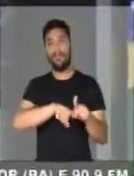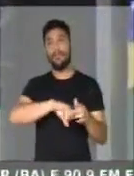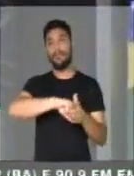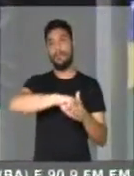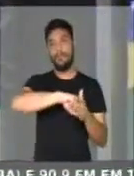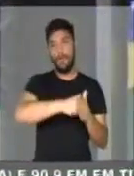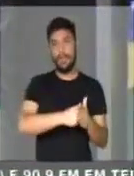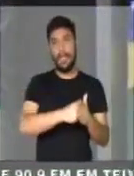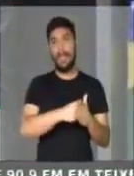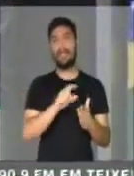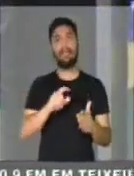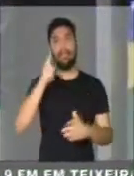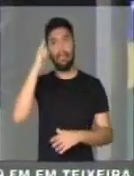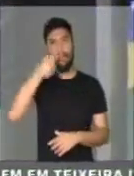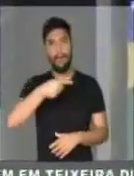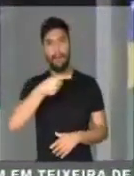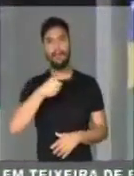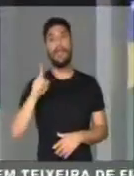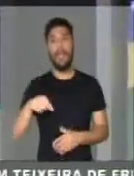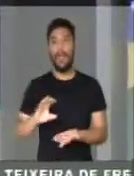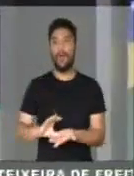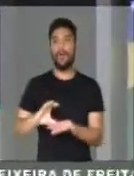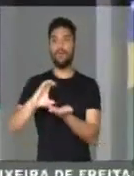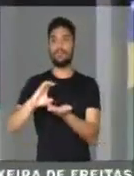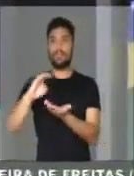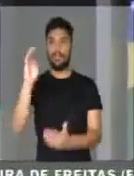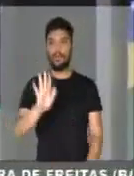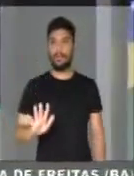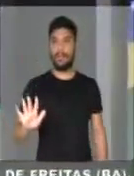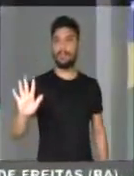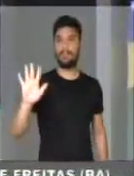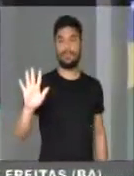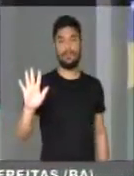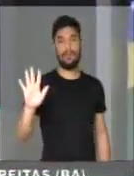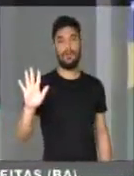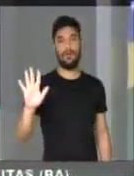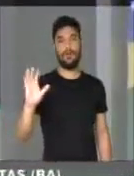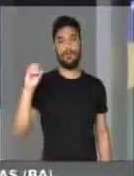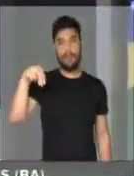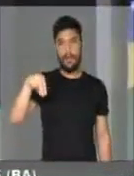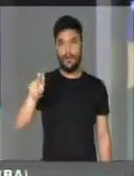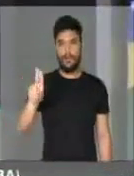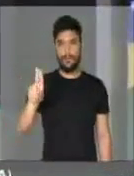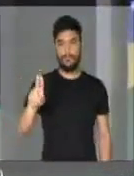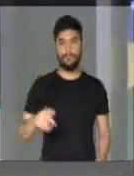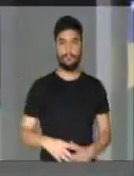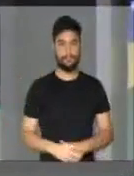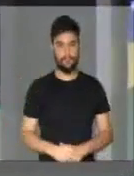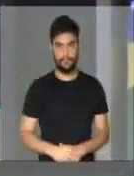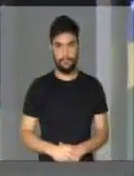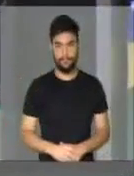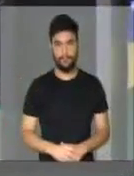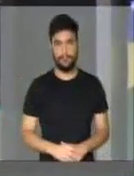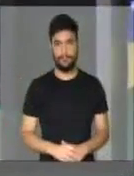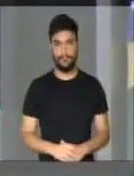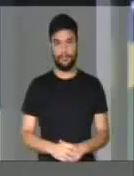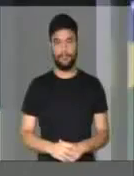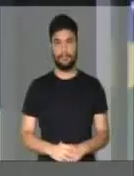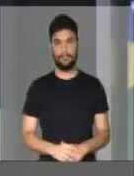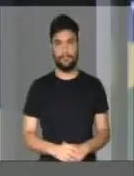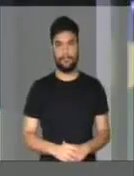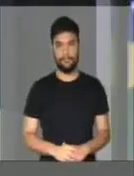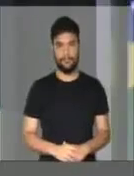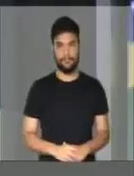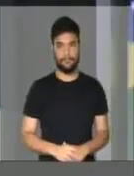sanções impostas pelo Conselho Nacional de Segurança das Nações, pelo Conselho de